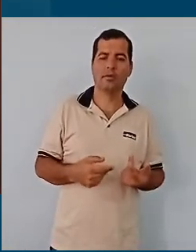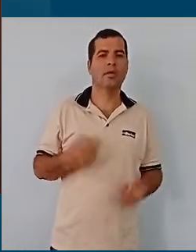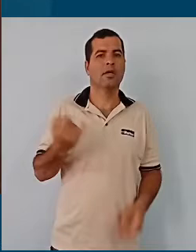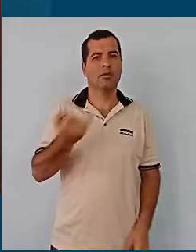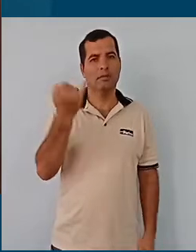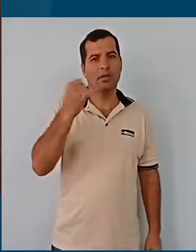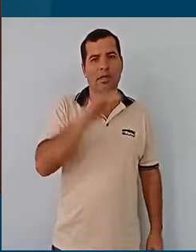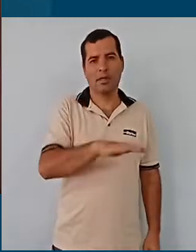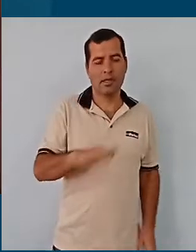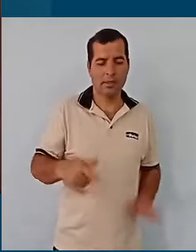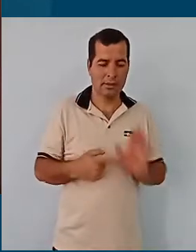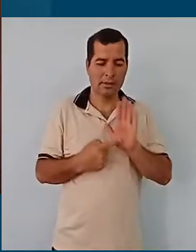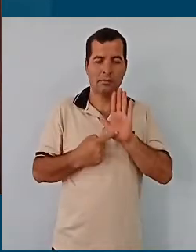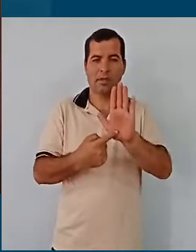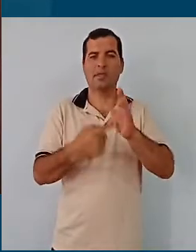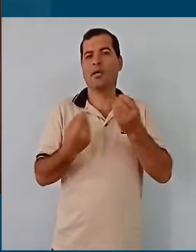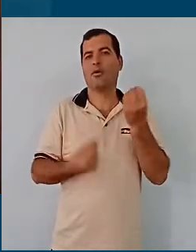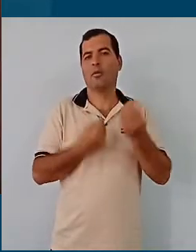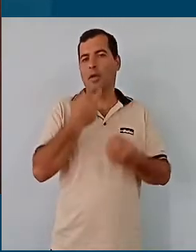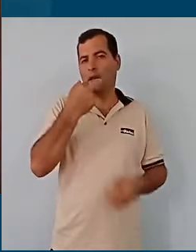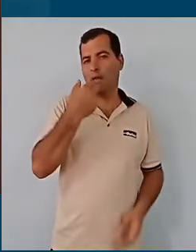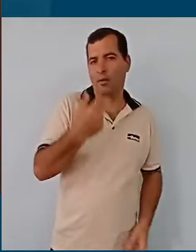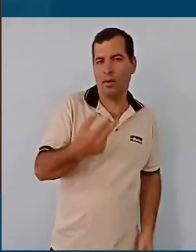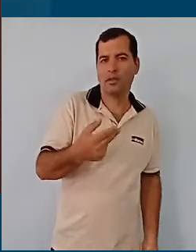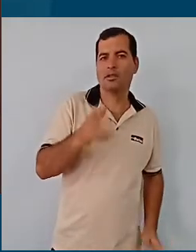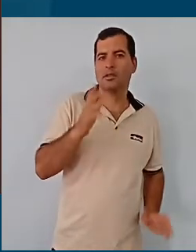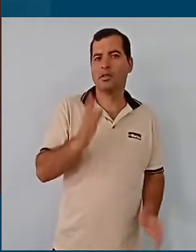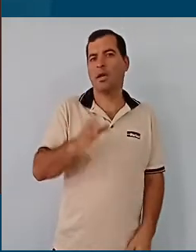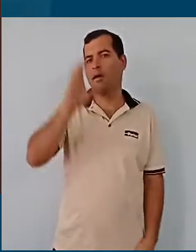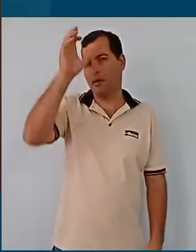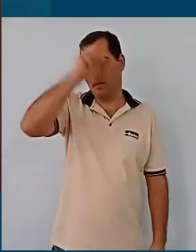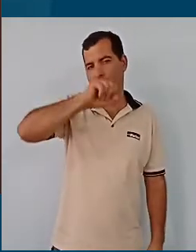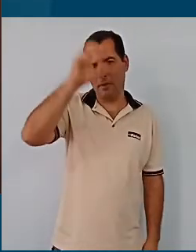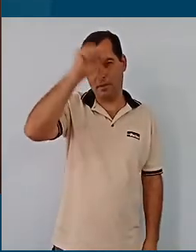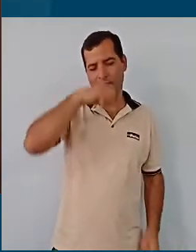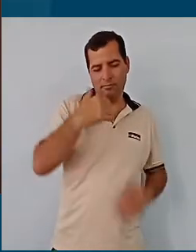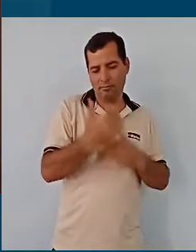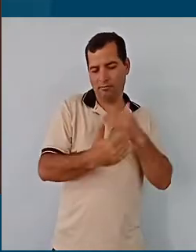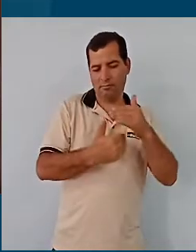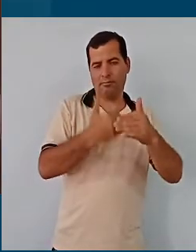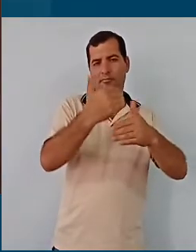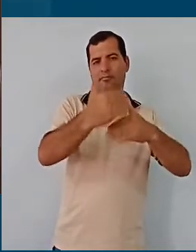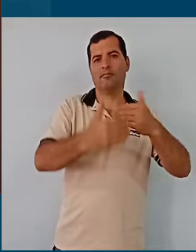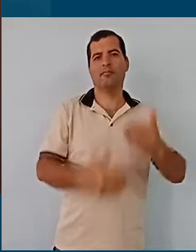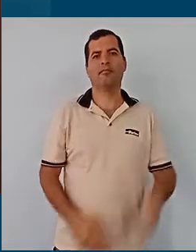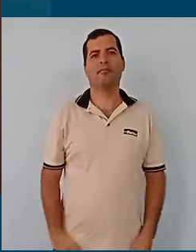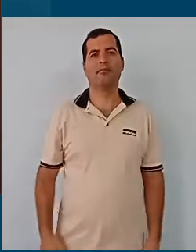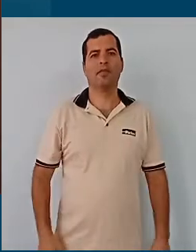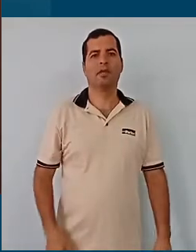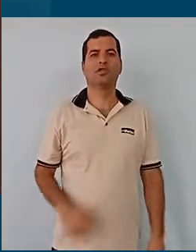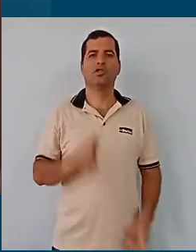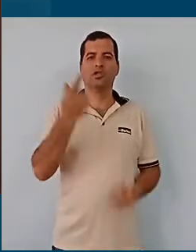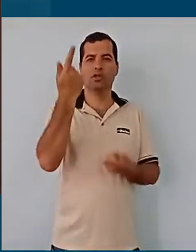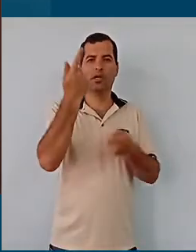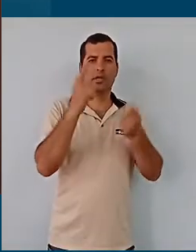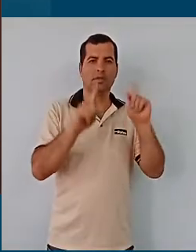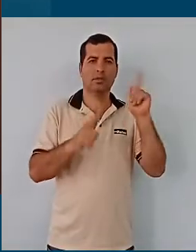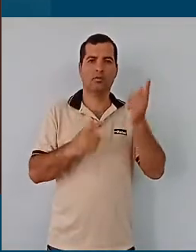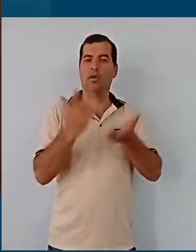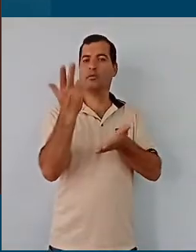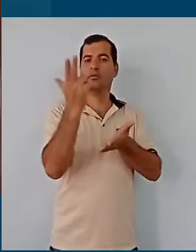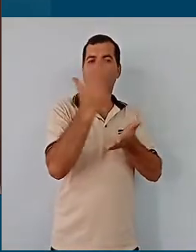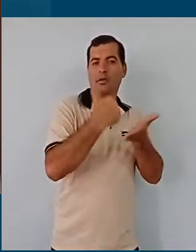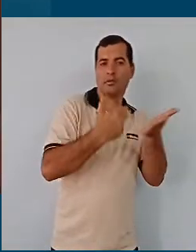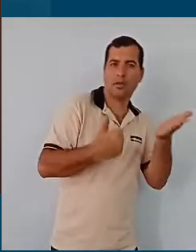se expressar pelas linguagens que ela vai constituindo ao longo da vida. Pelo gesto, pelo